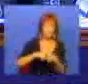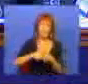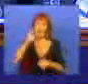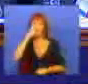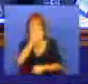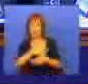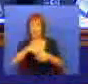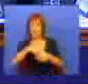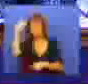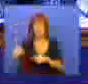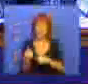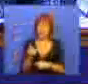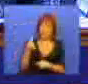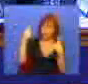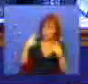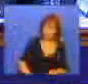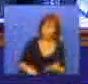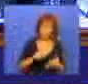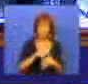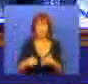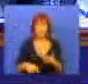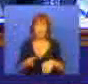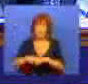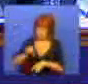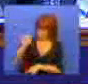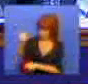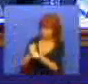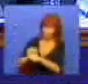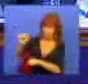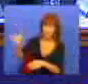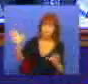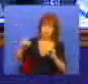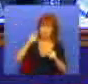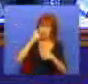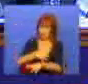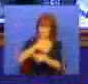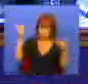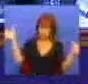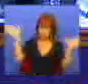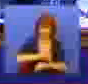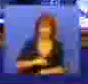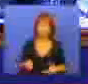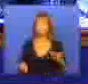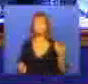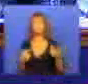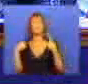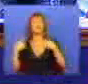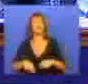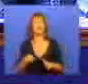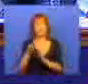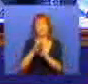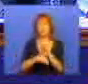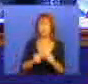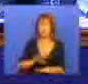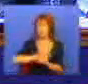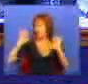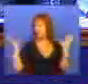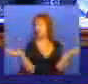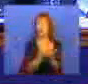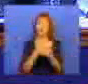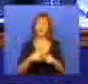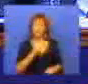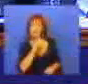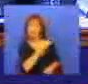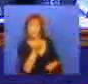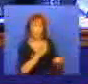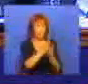para pessoas com dificuldades financeiras, que graças ao vosso trabalho são cada vez mais. Portanto, teremos um programa bem alargado,